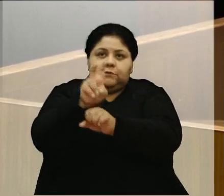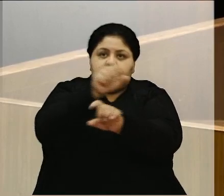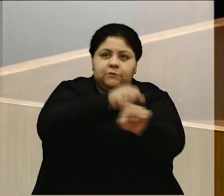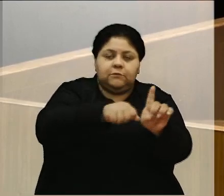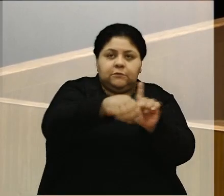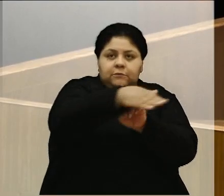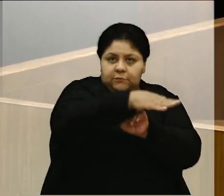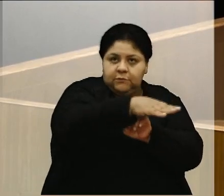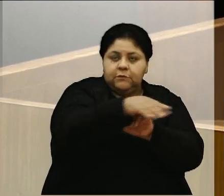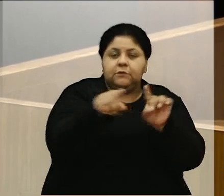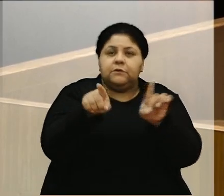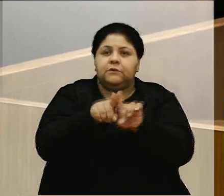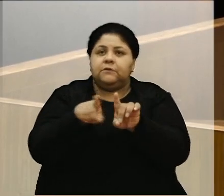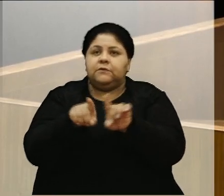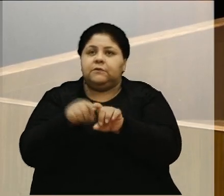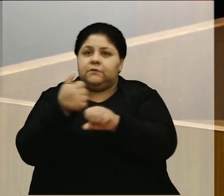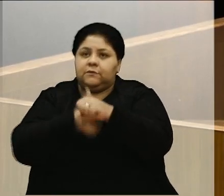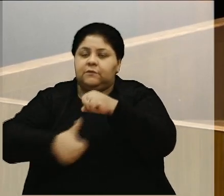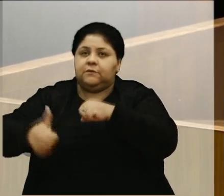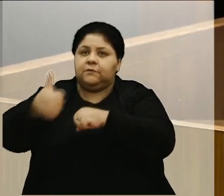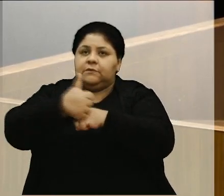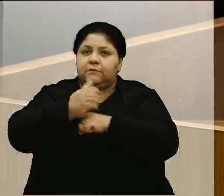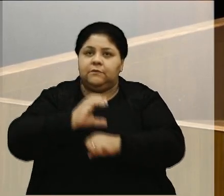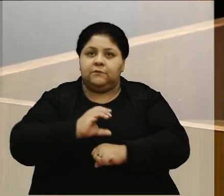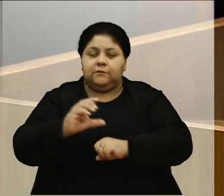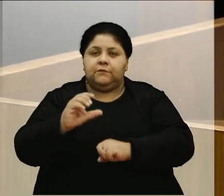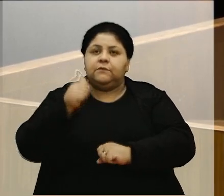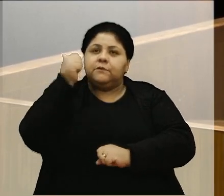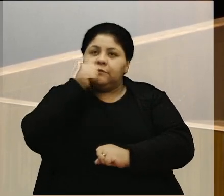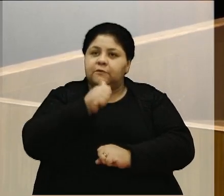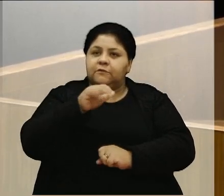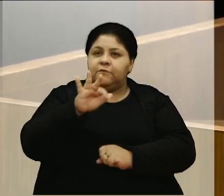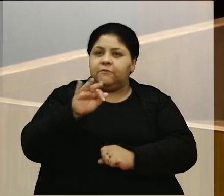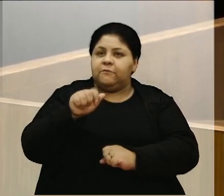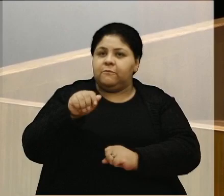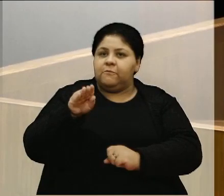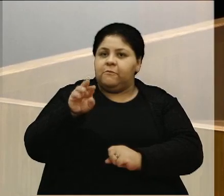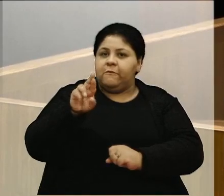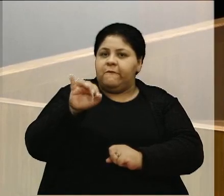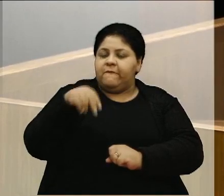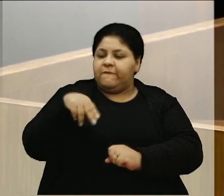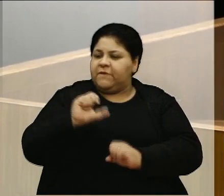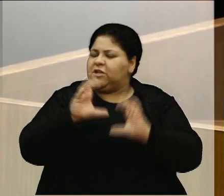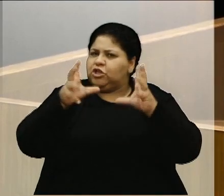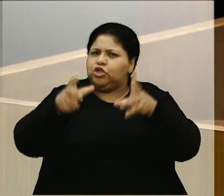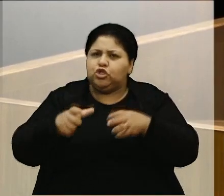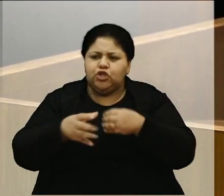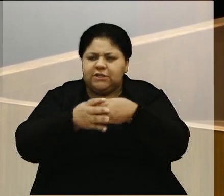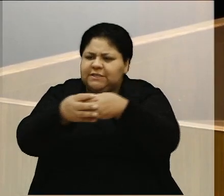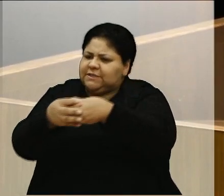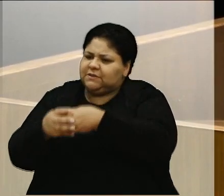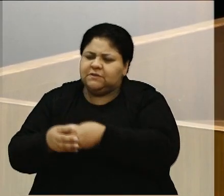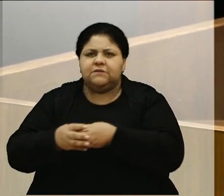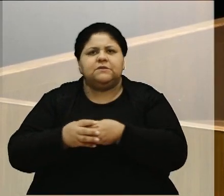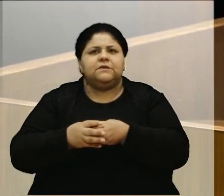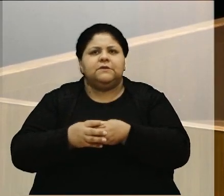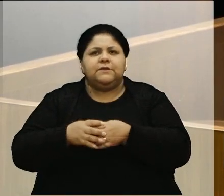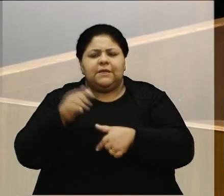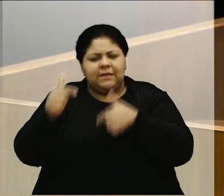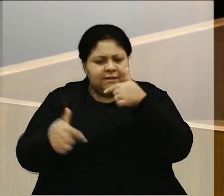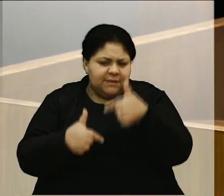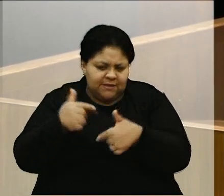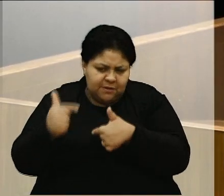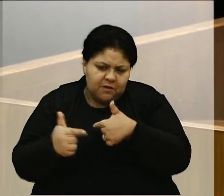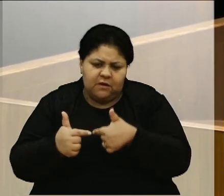Schultz, e também a titular da Coordenadoria da Mulher, Fabrine Souza, e toda a equipe que são incansáveis nessa causa,